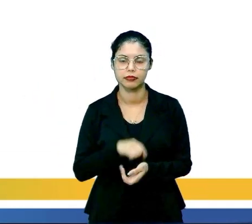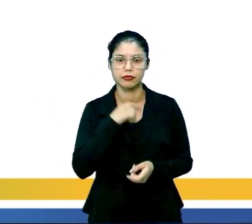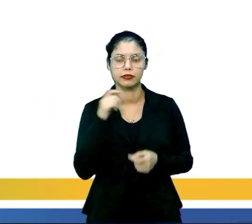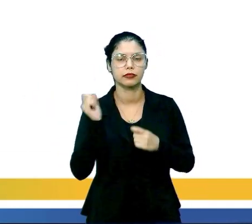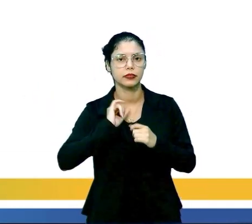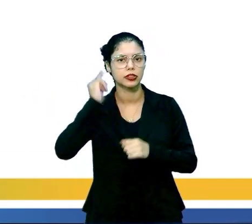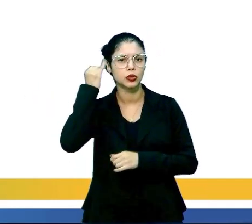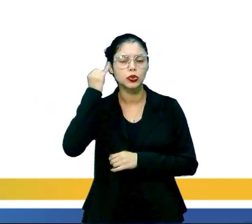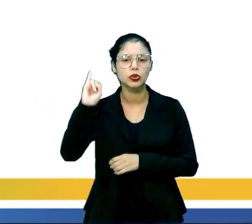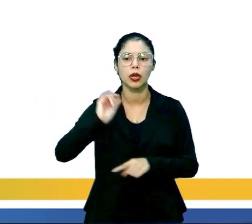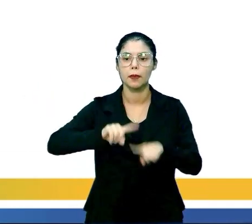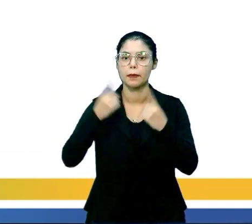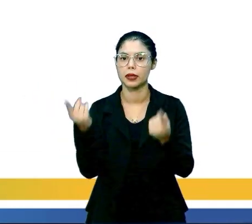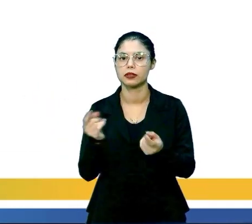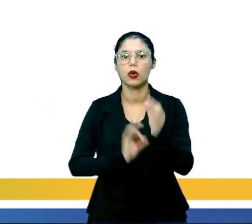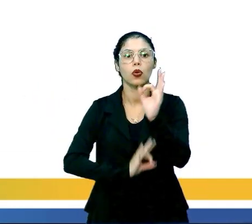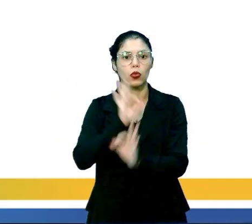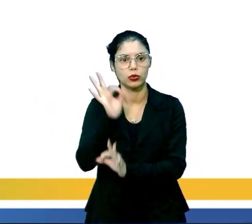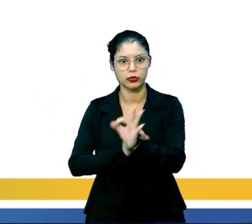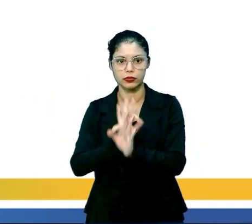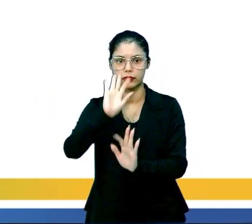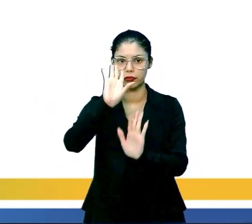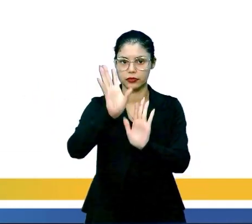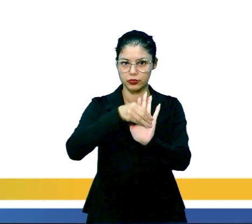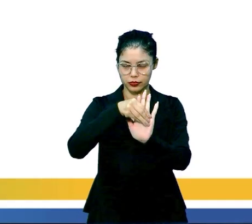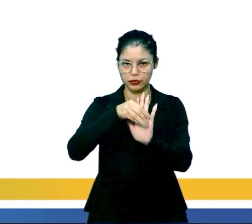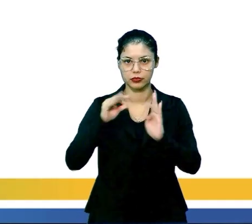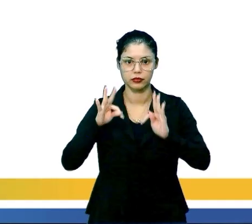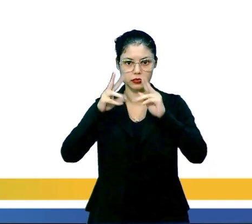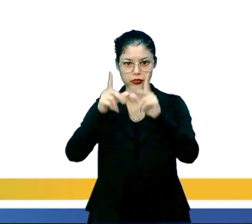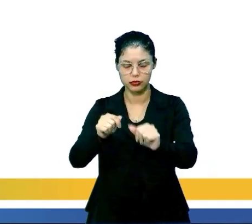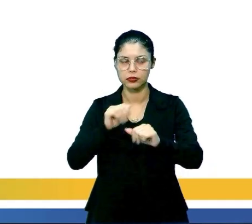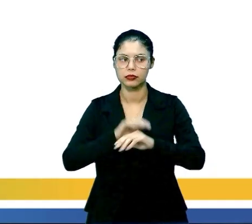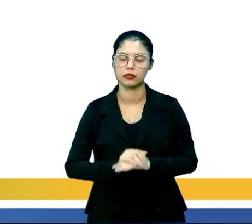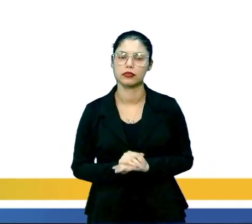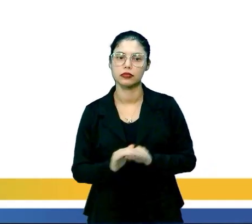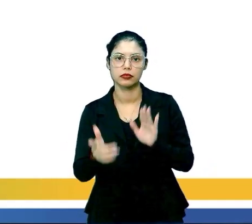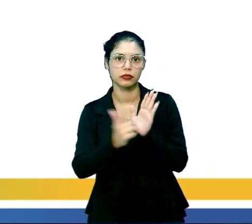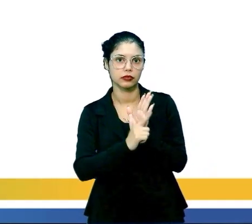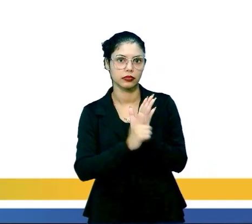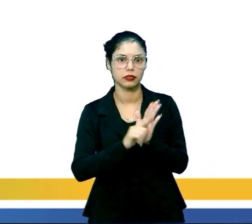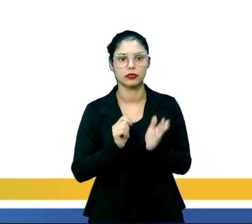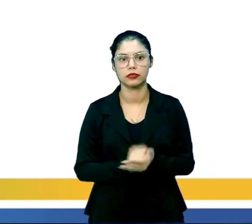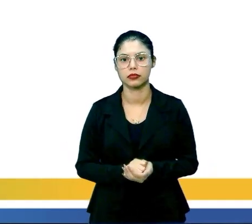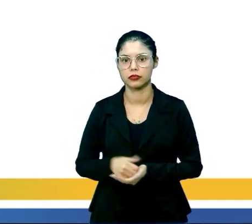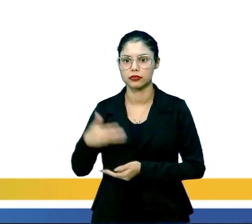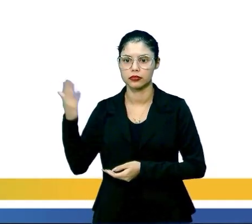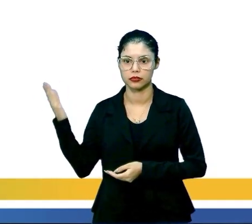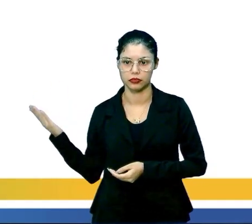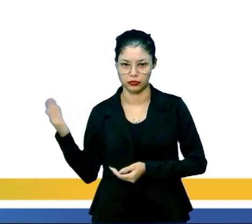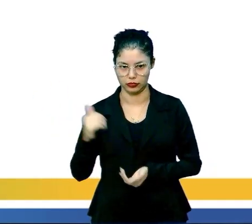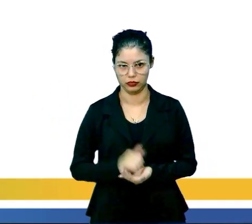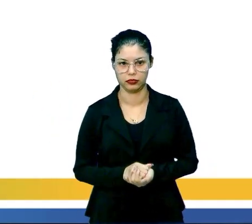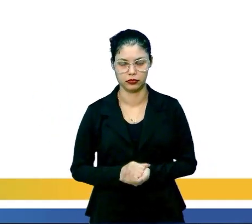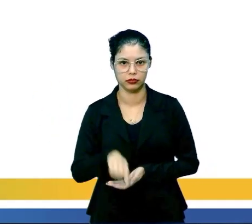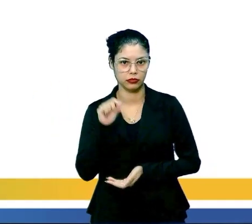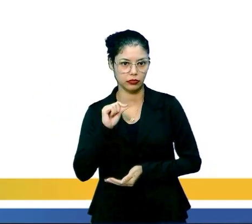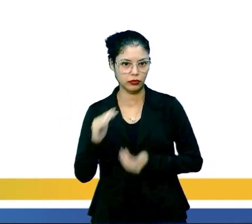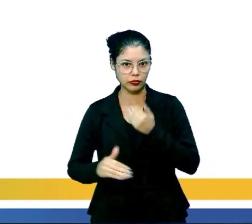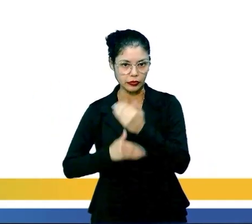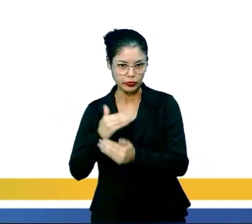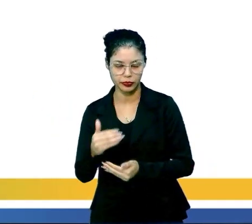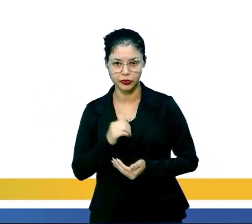de ideias, porém você não sabe como colocar todas essas ideias no papel. Então, o que